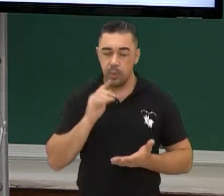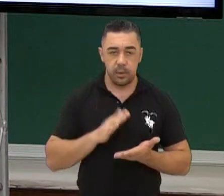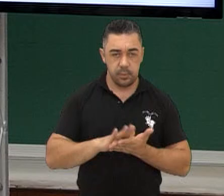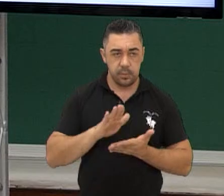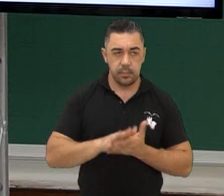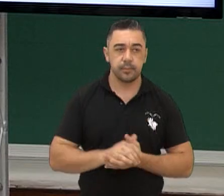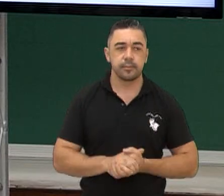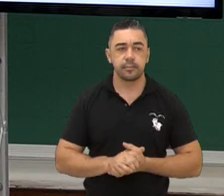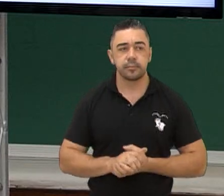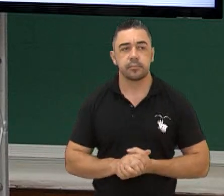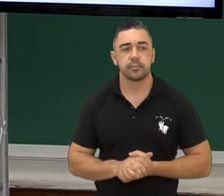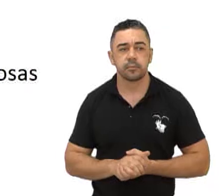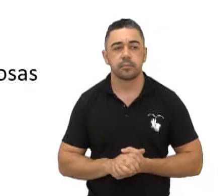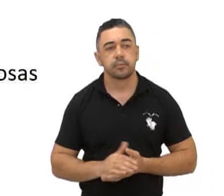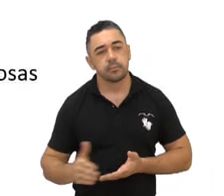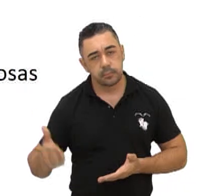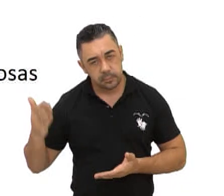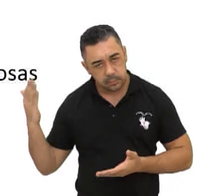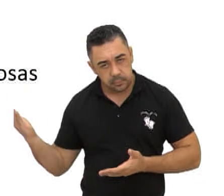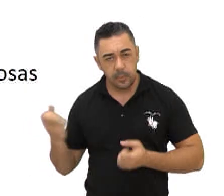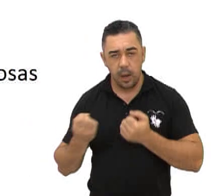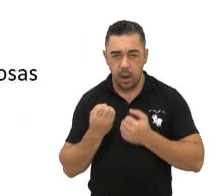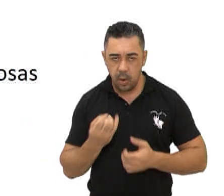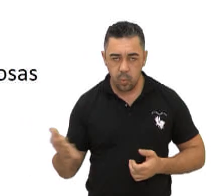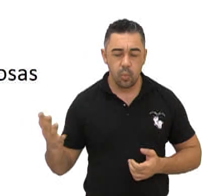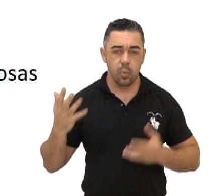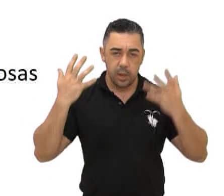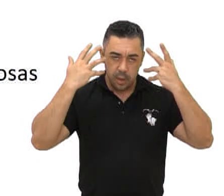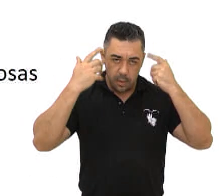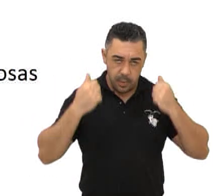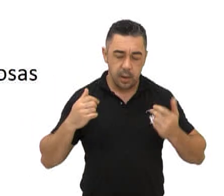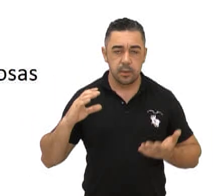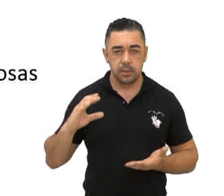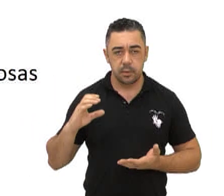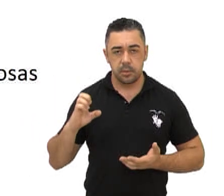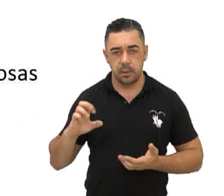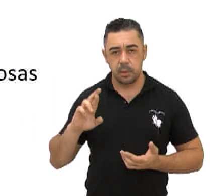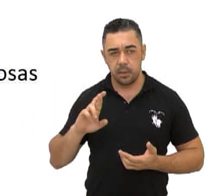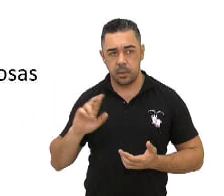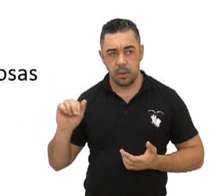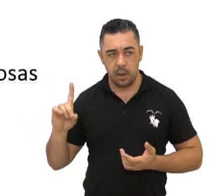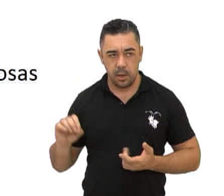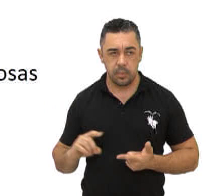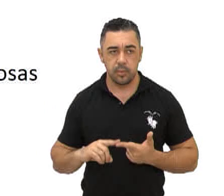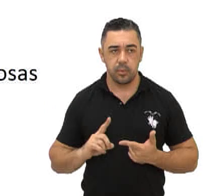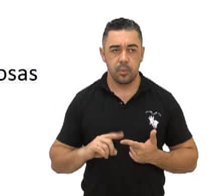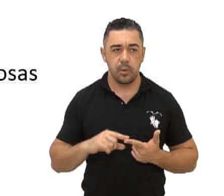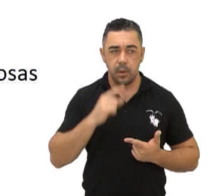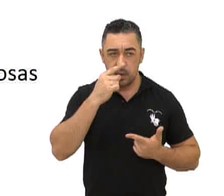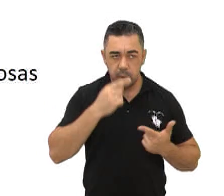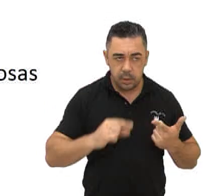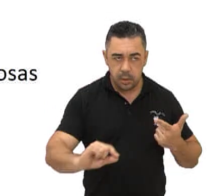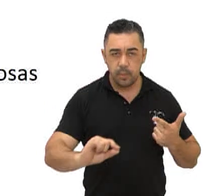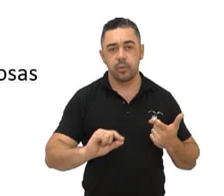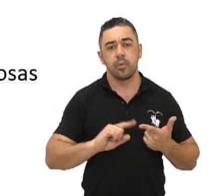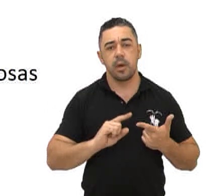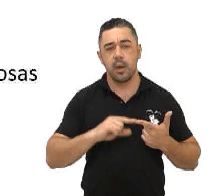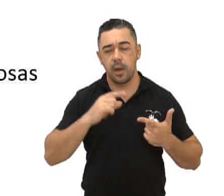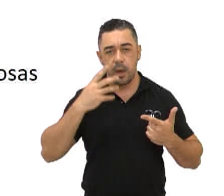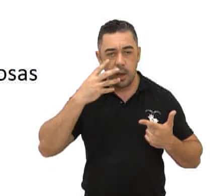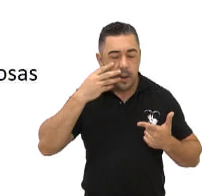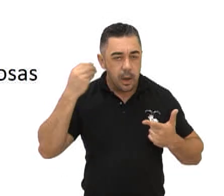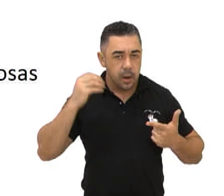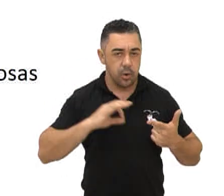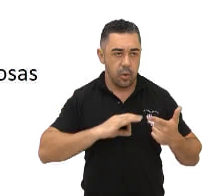aí. Aqui alguns animais do cerrado, muitos bem conhecidos, né, tamanduá, onça,